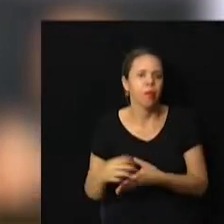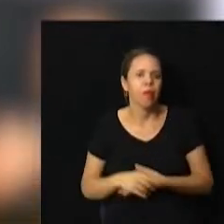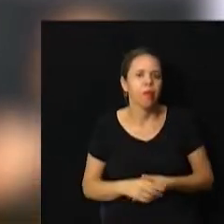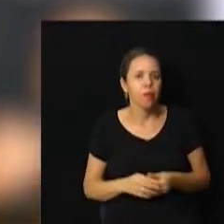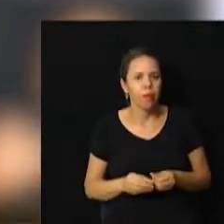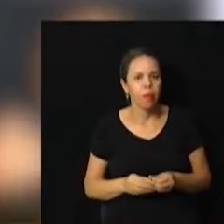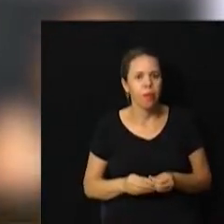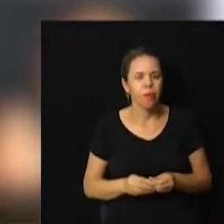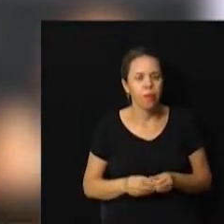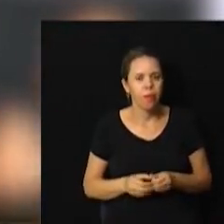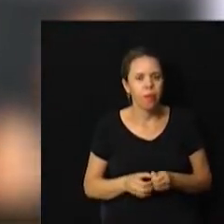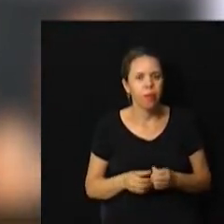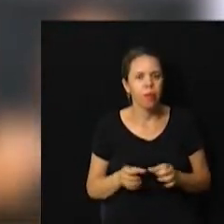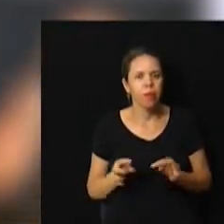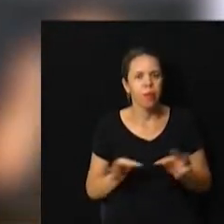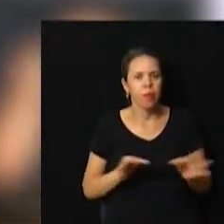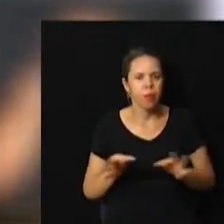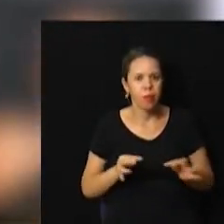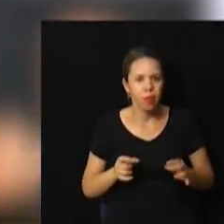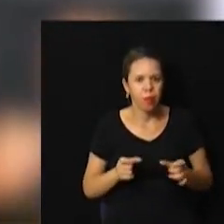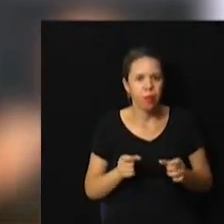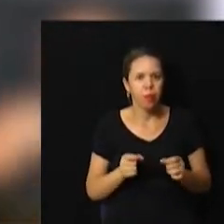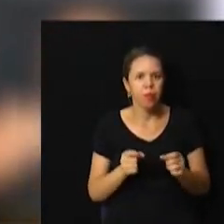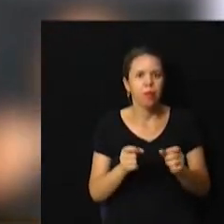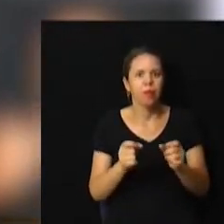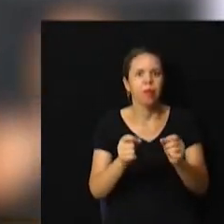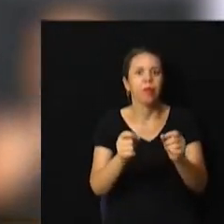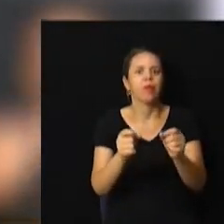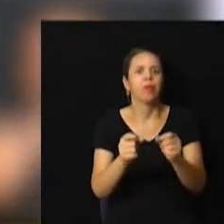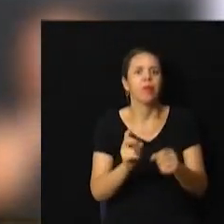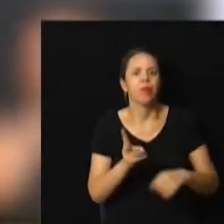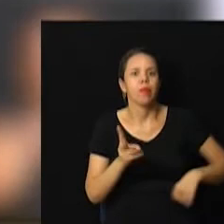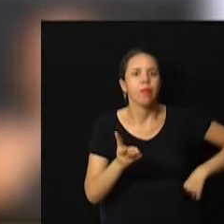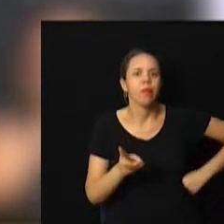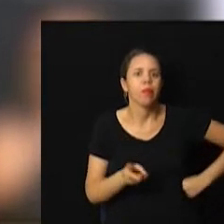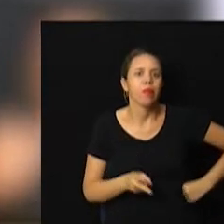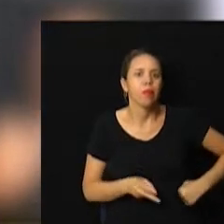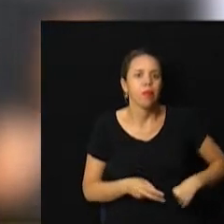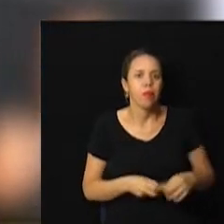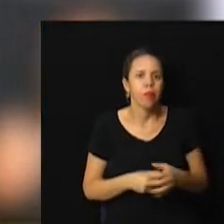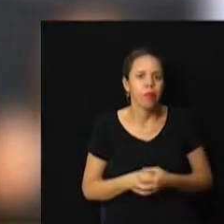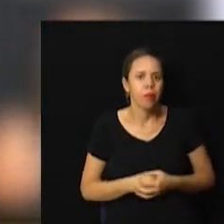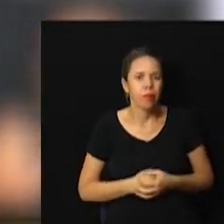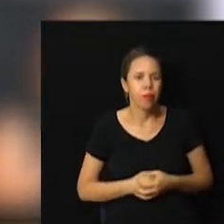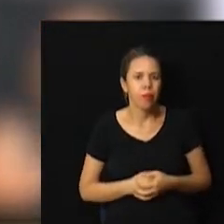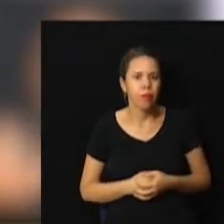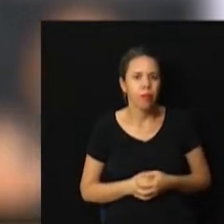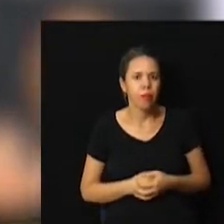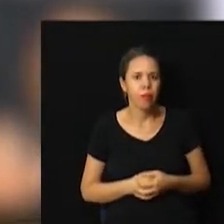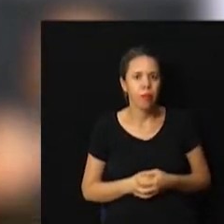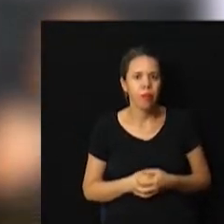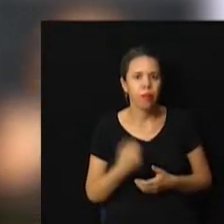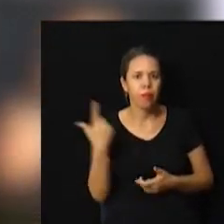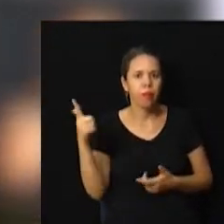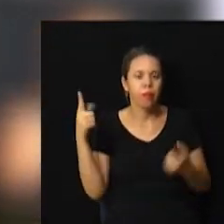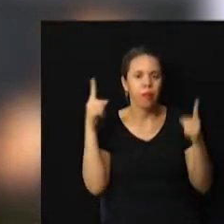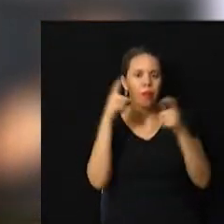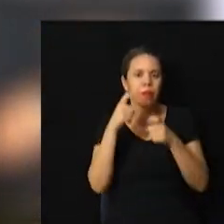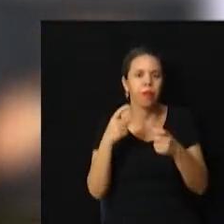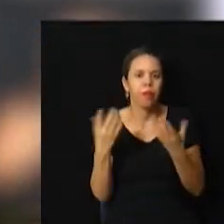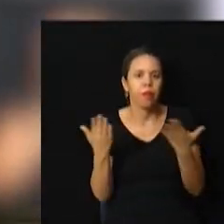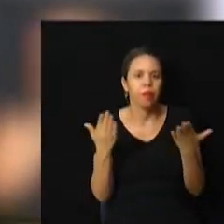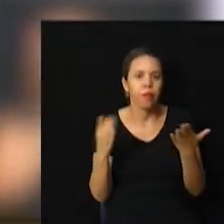desafios que são de oncologia, que ainda continuam pré-natal, algumas